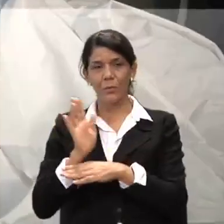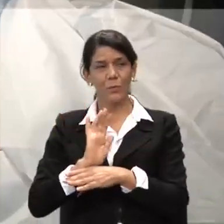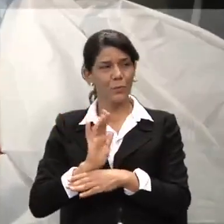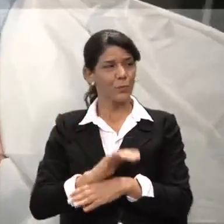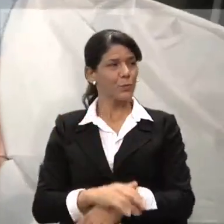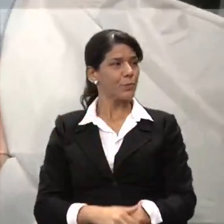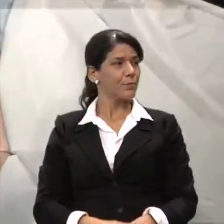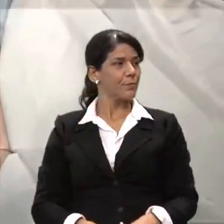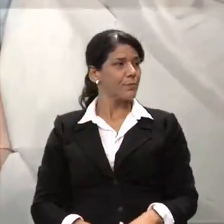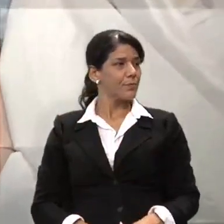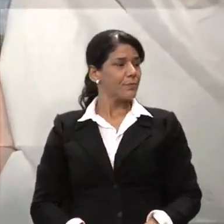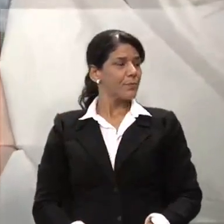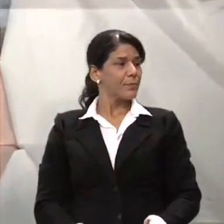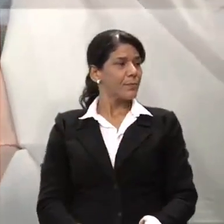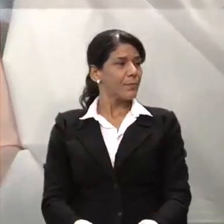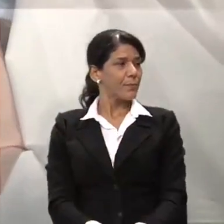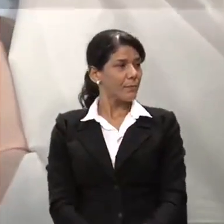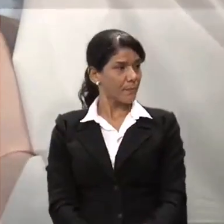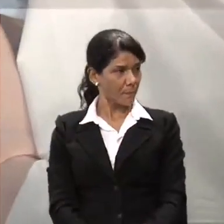vídeo.